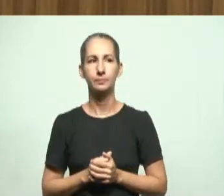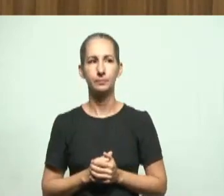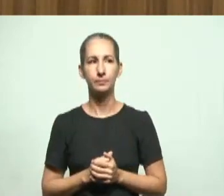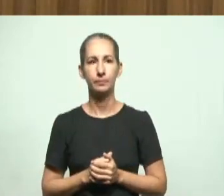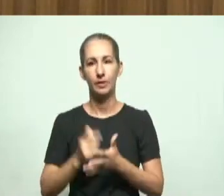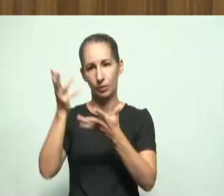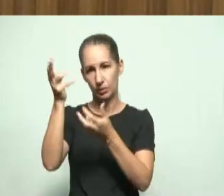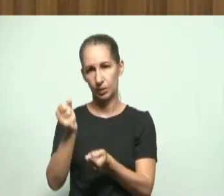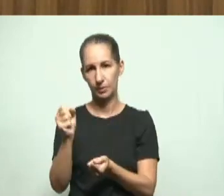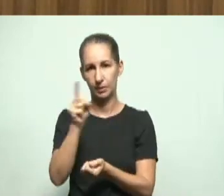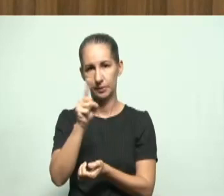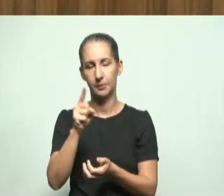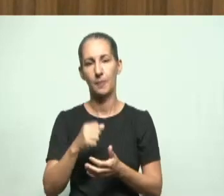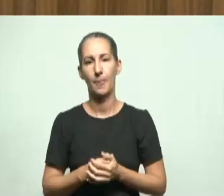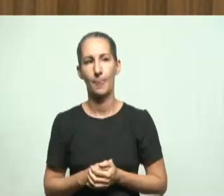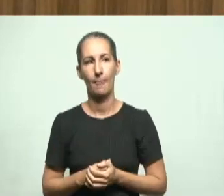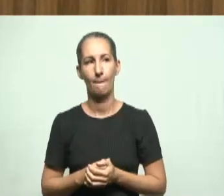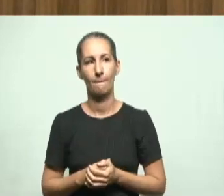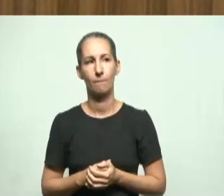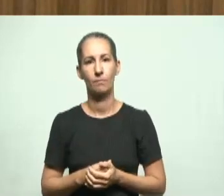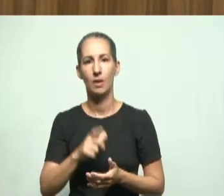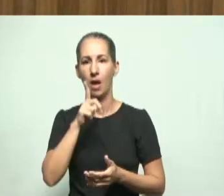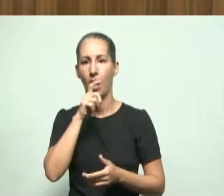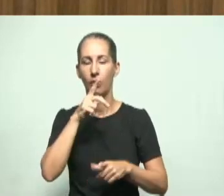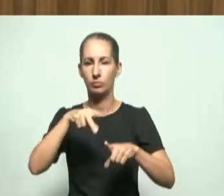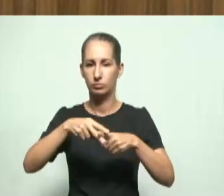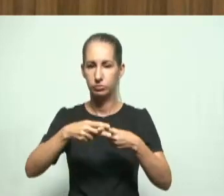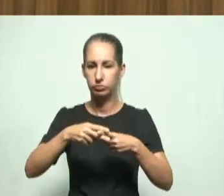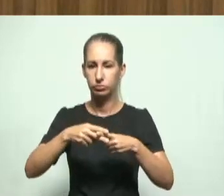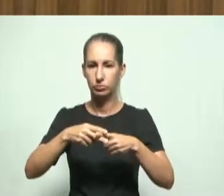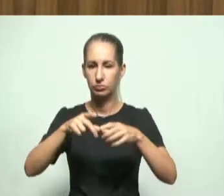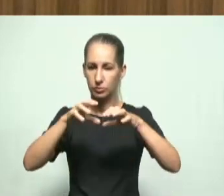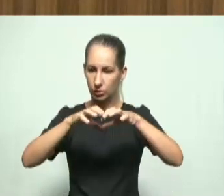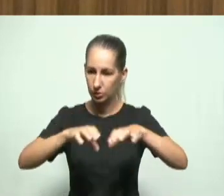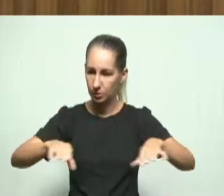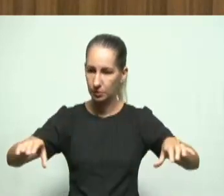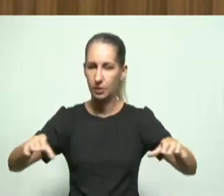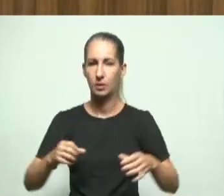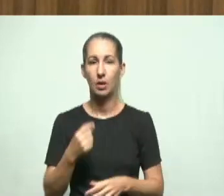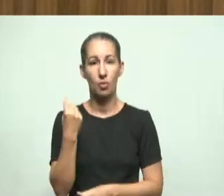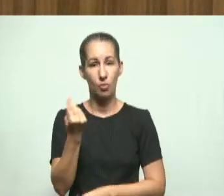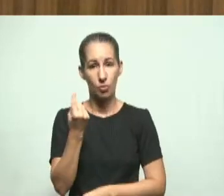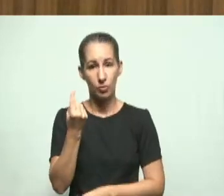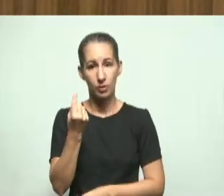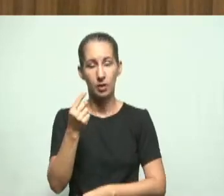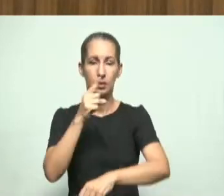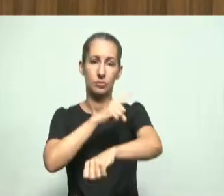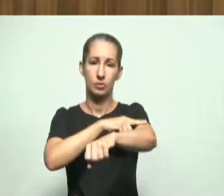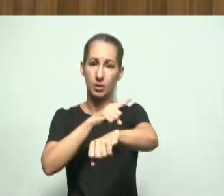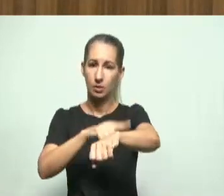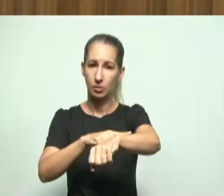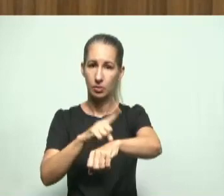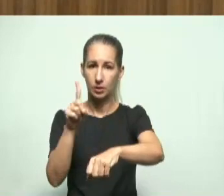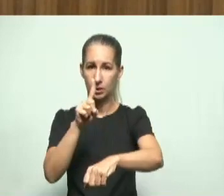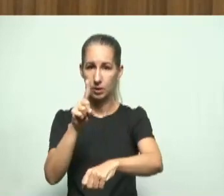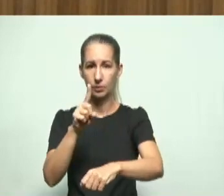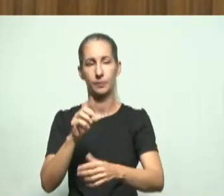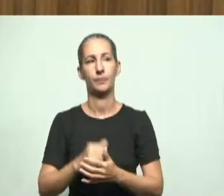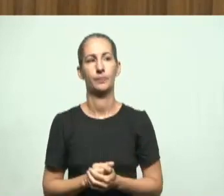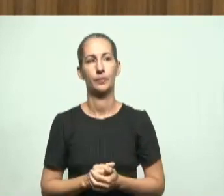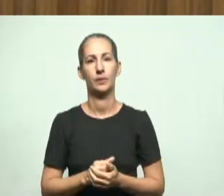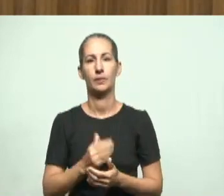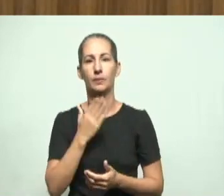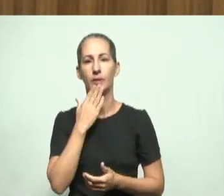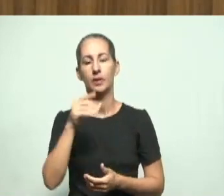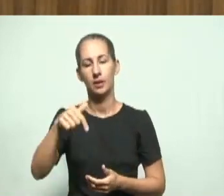ser contemplado com o esgotamento sanitário. A única região da Zona Norte que não ia ser contemplada. E nós fizemos